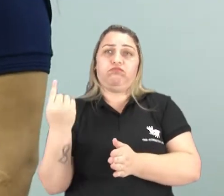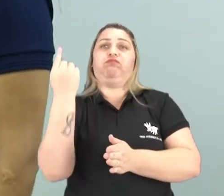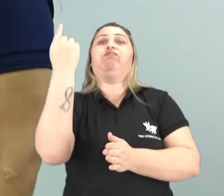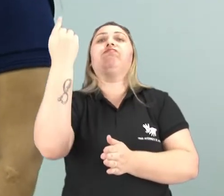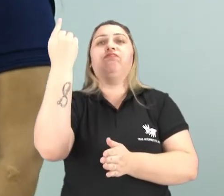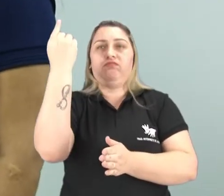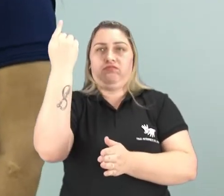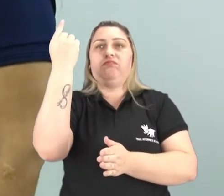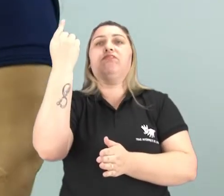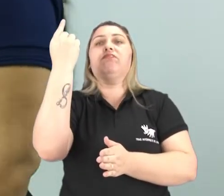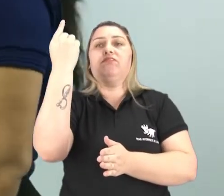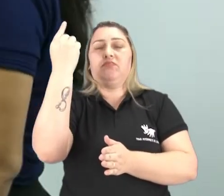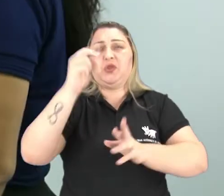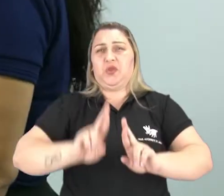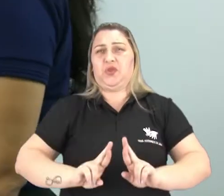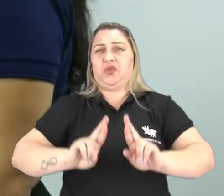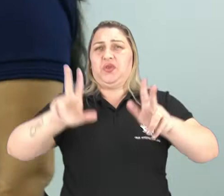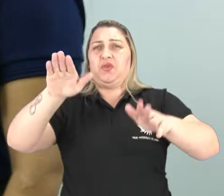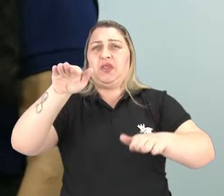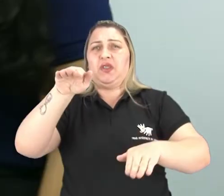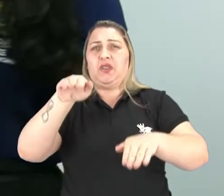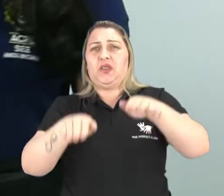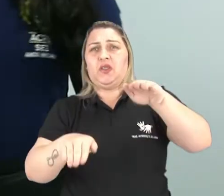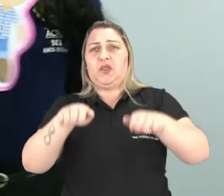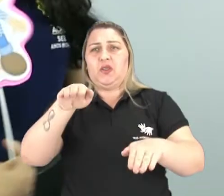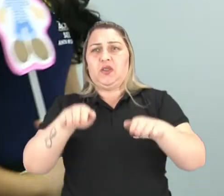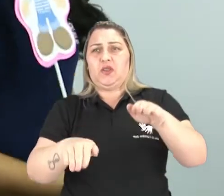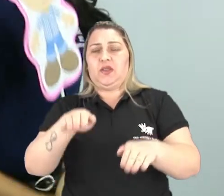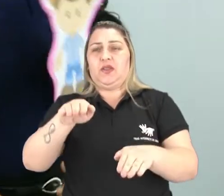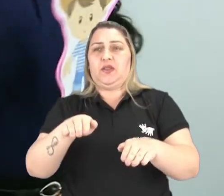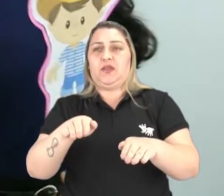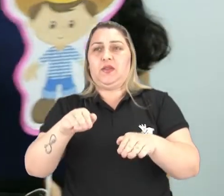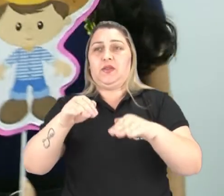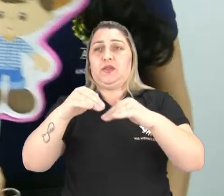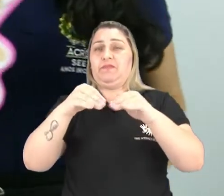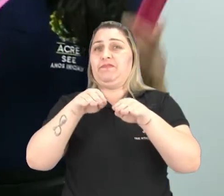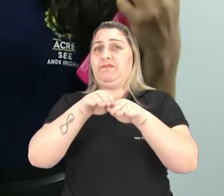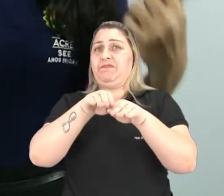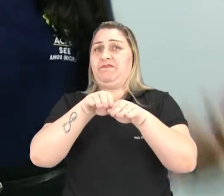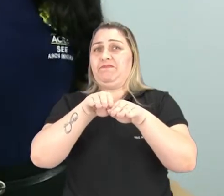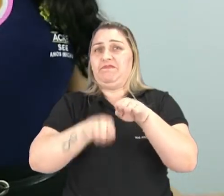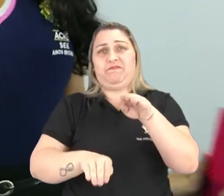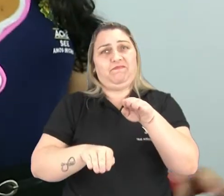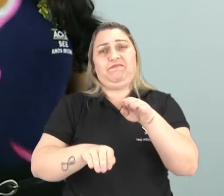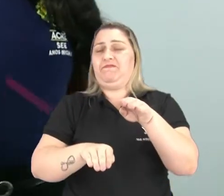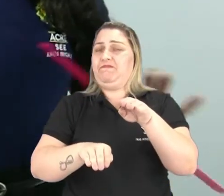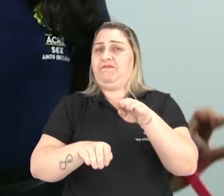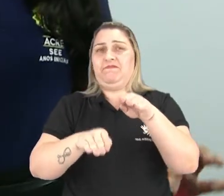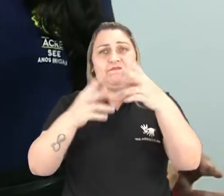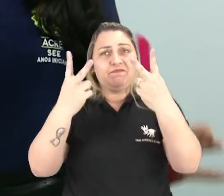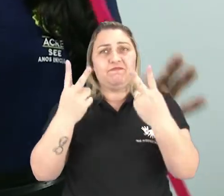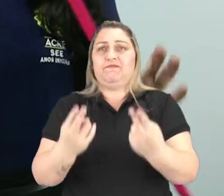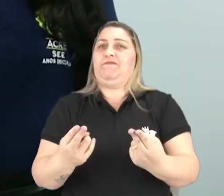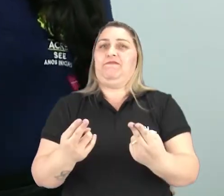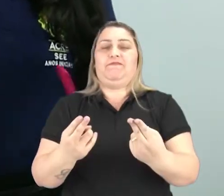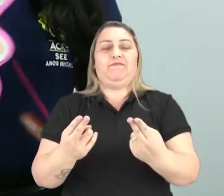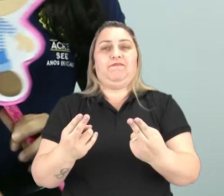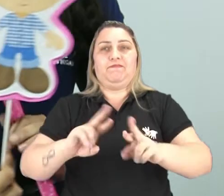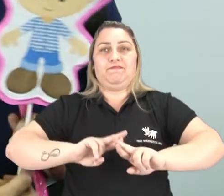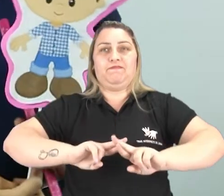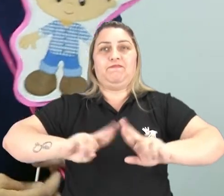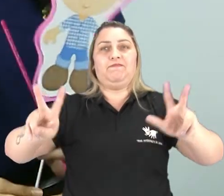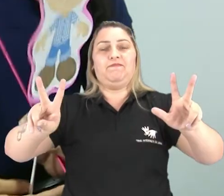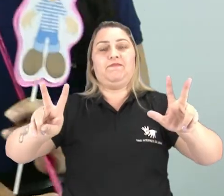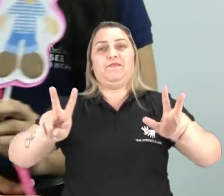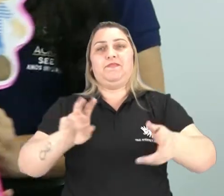com mulheres de tamanhos diferentes o tamanho deles estava desigual não estava